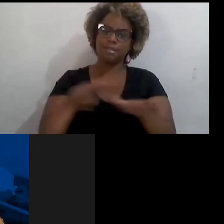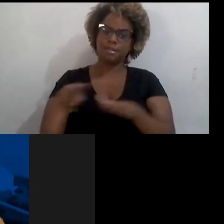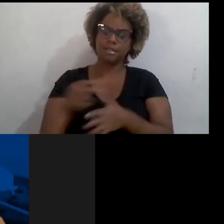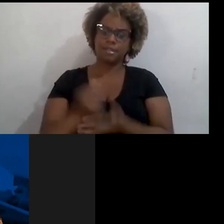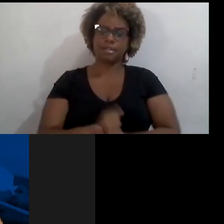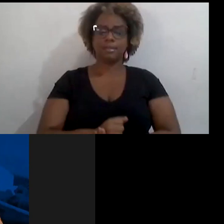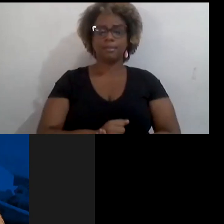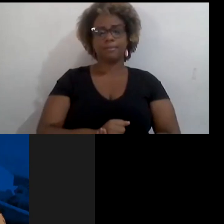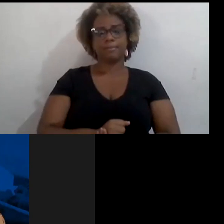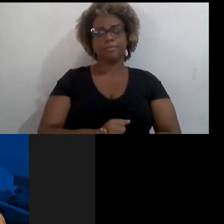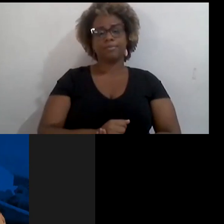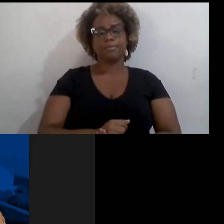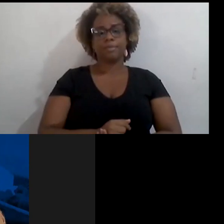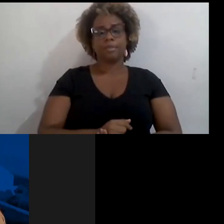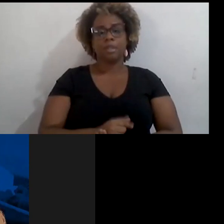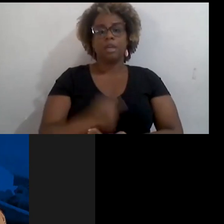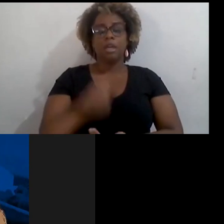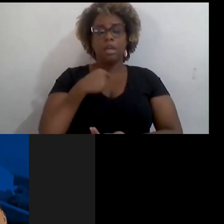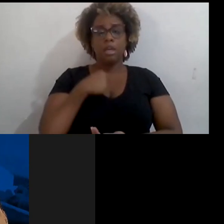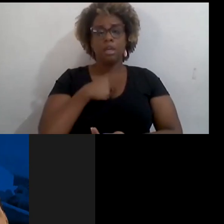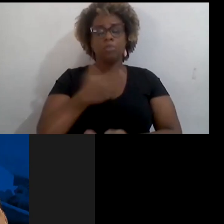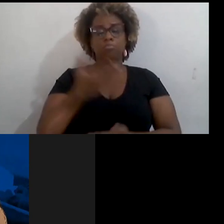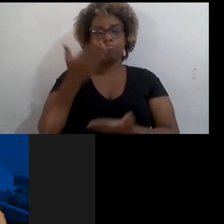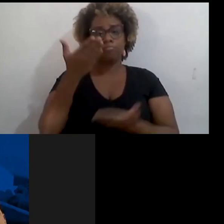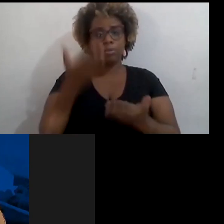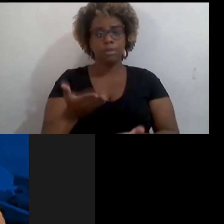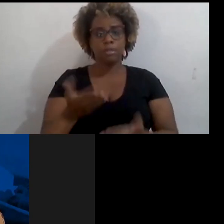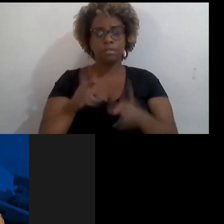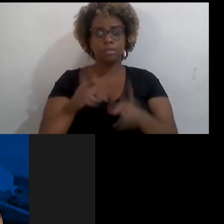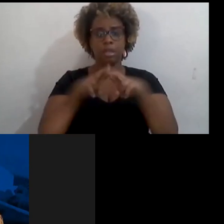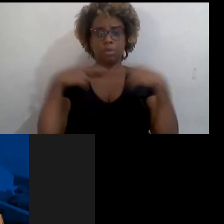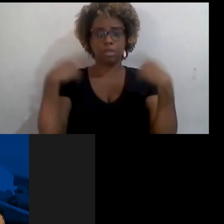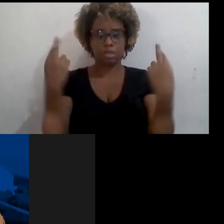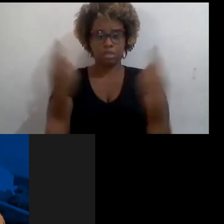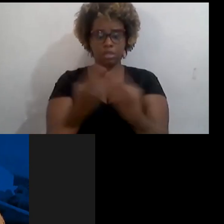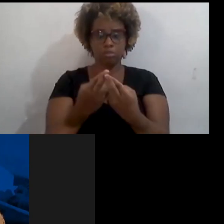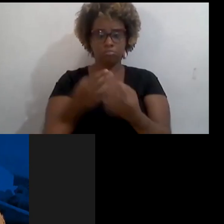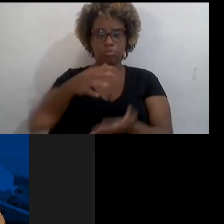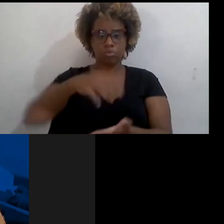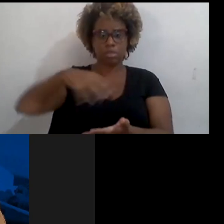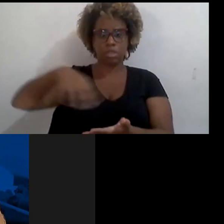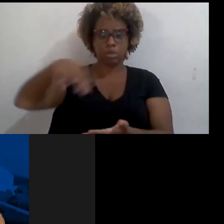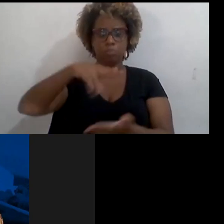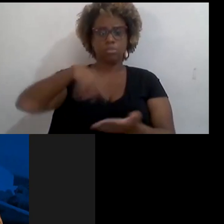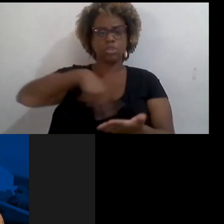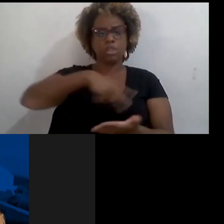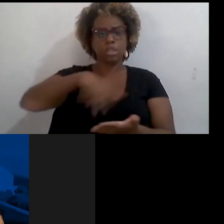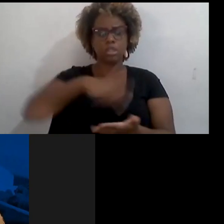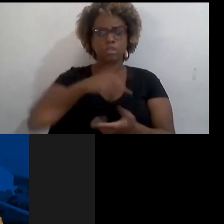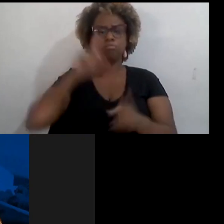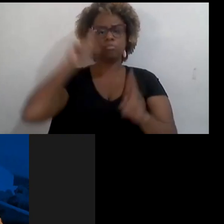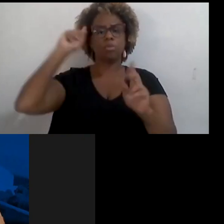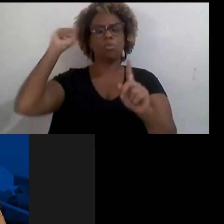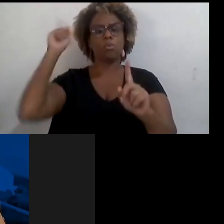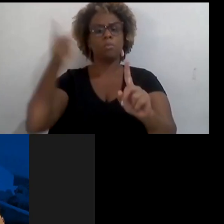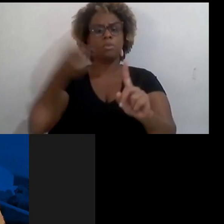Eu compareci a essa reunião aqui da Setorial de Dança com o objetivo inicial de conhecer